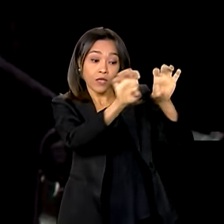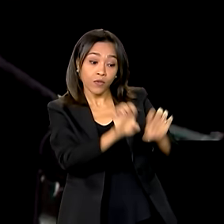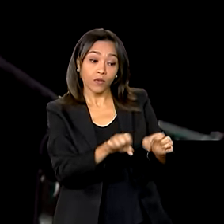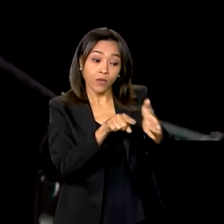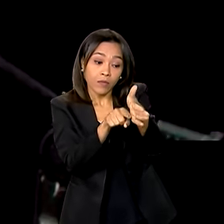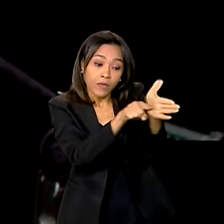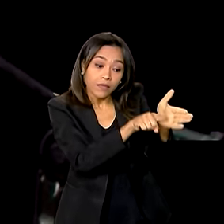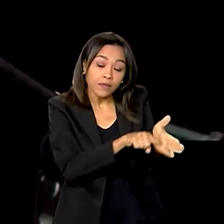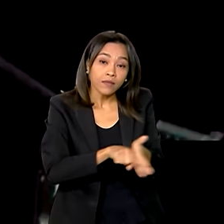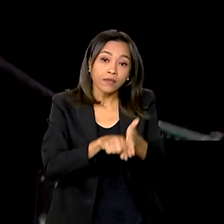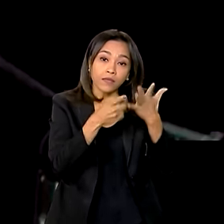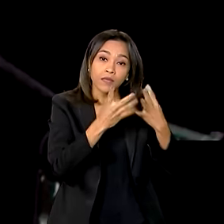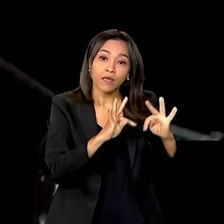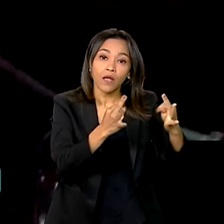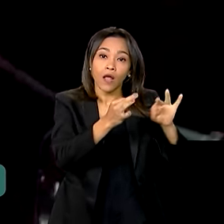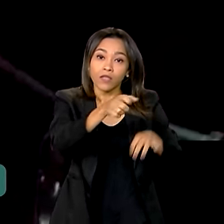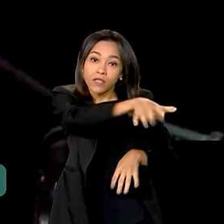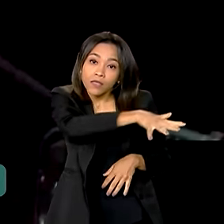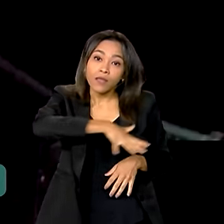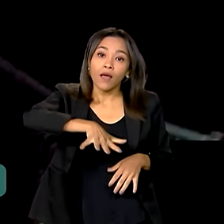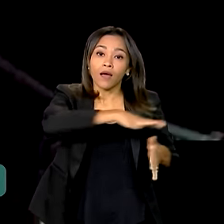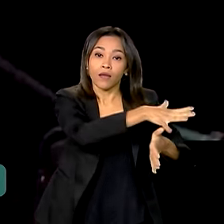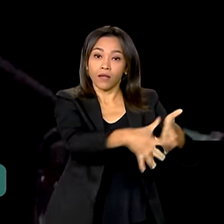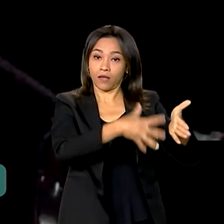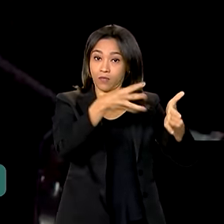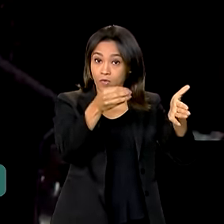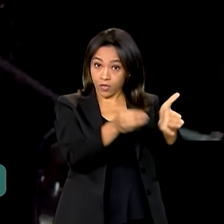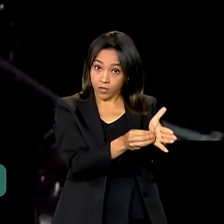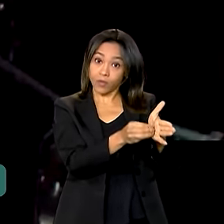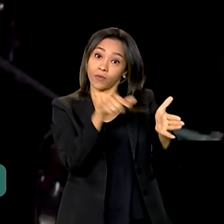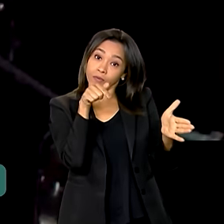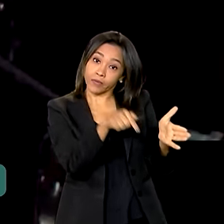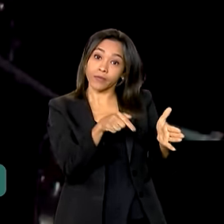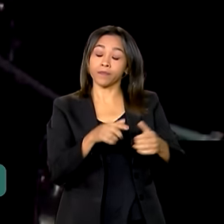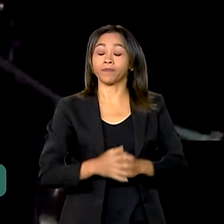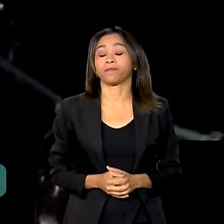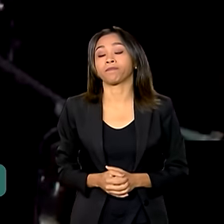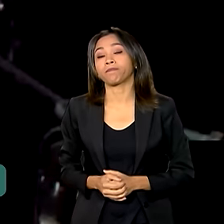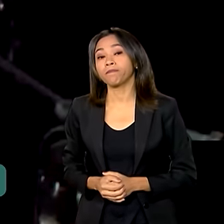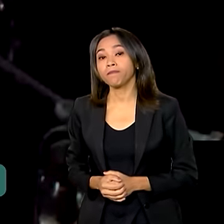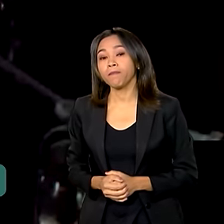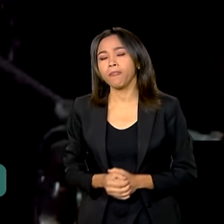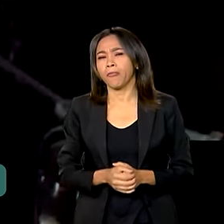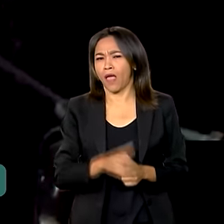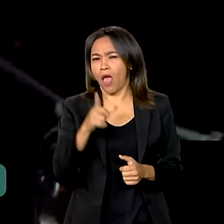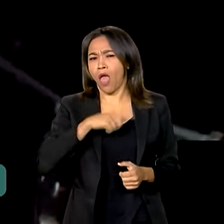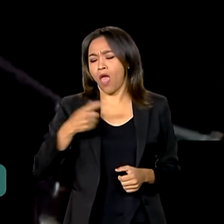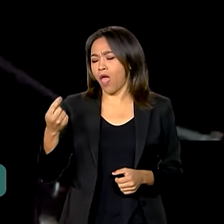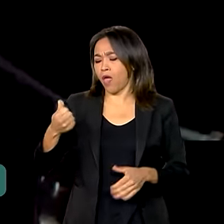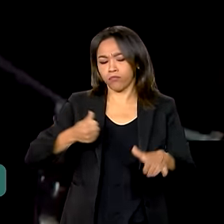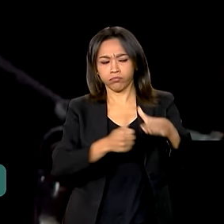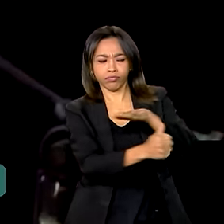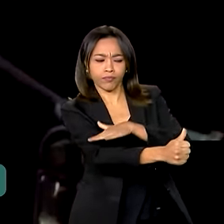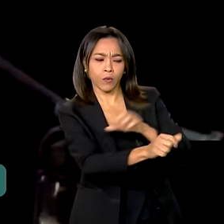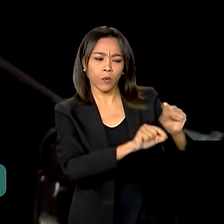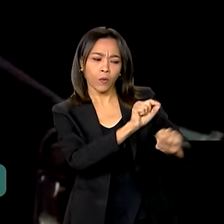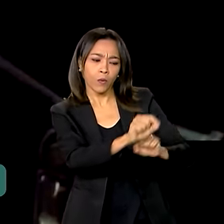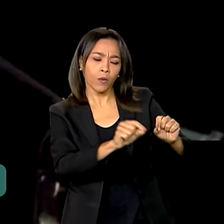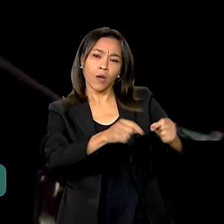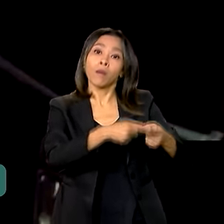pesquisa científica e tecnológica na região amazônica, dentro do Pró-Amazônia. São verbas voltadas para